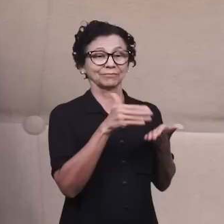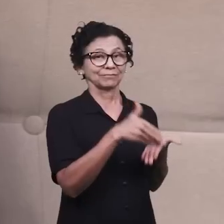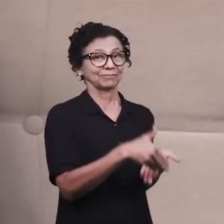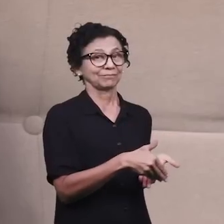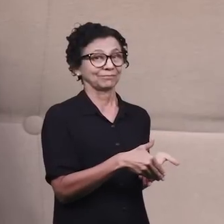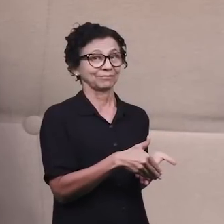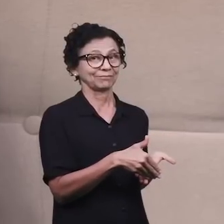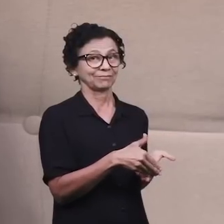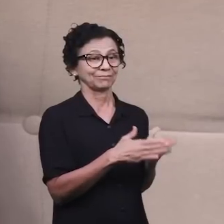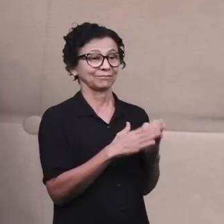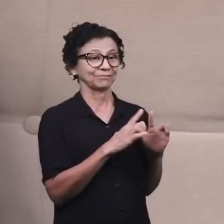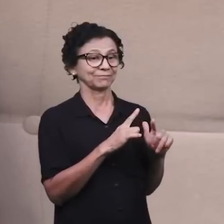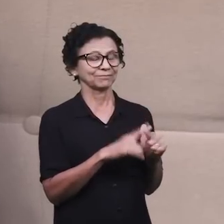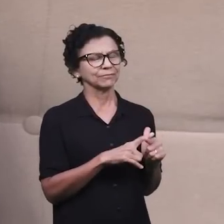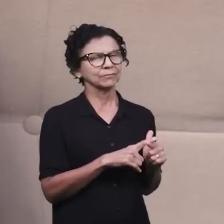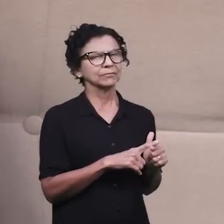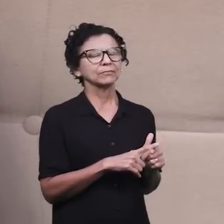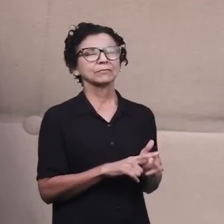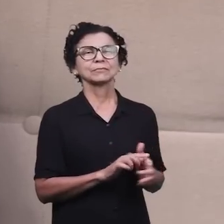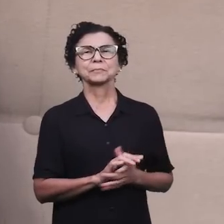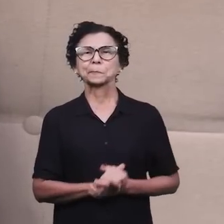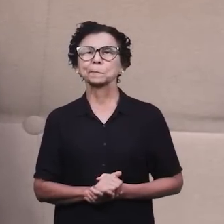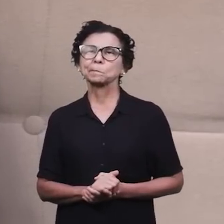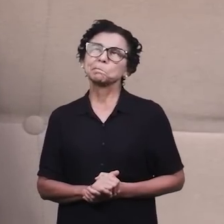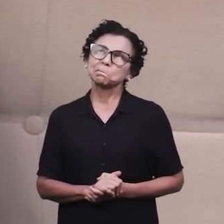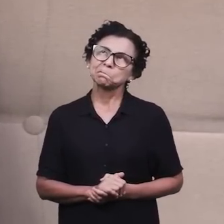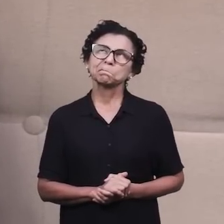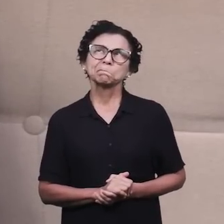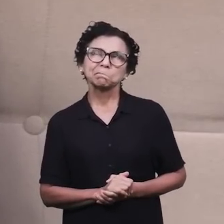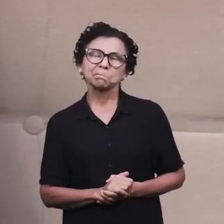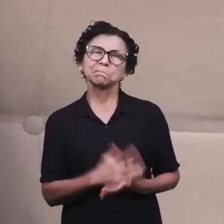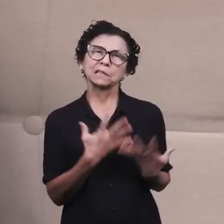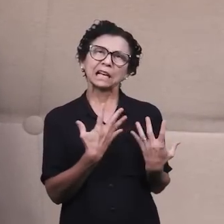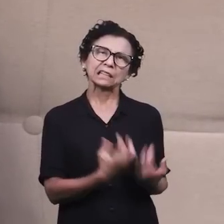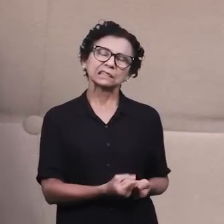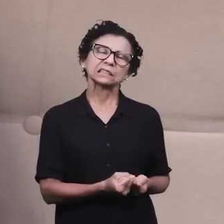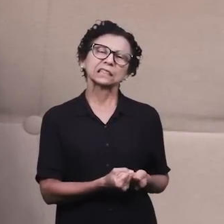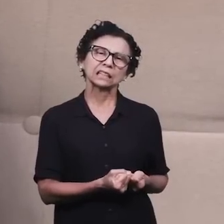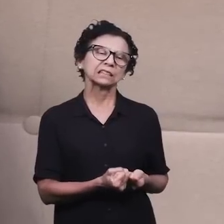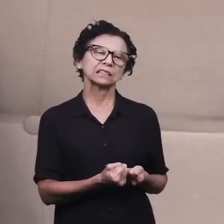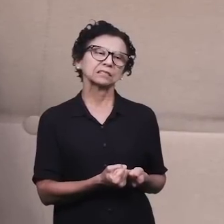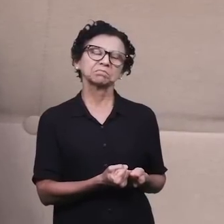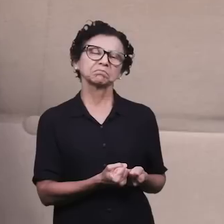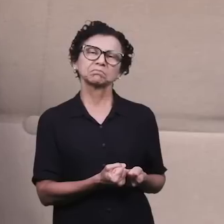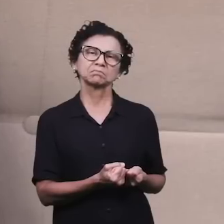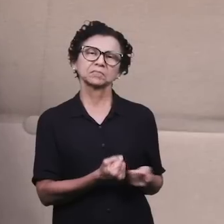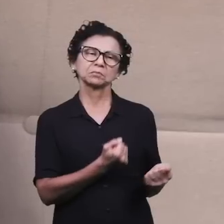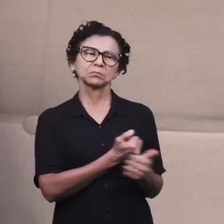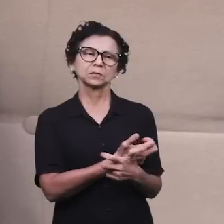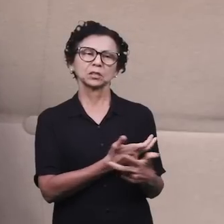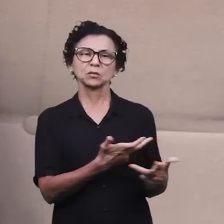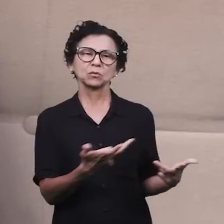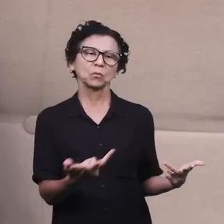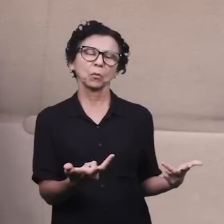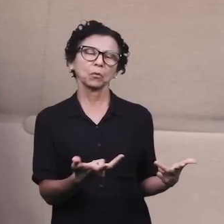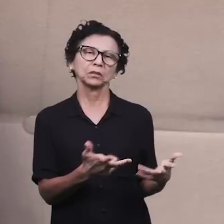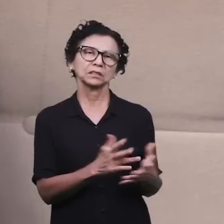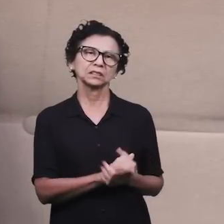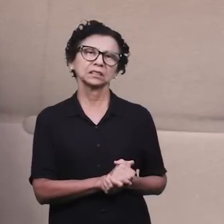é aquela que guarda a pérola de grande valor que é o Senhor Jesus. Por outro